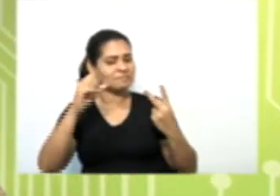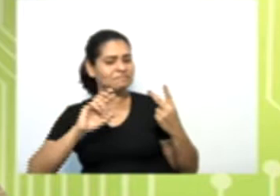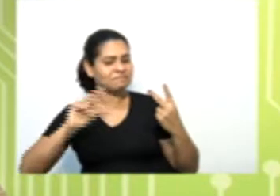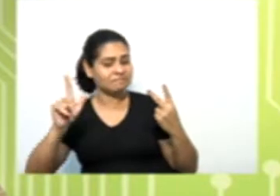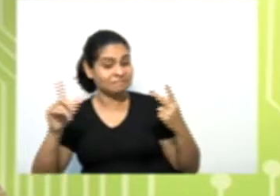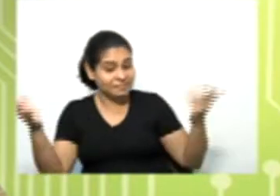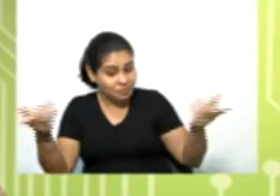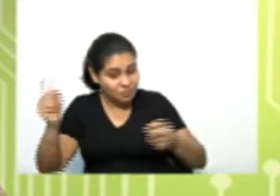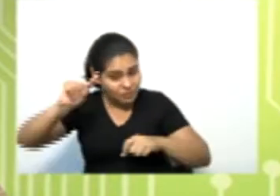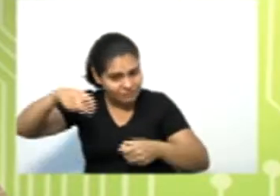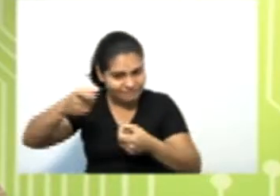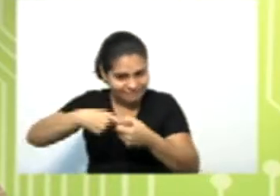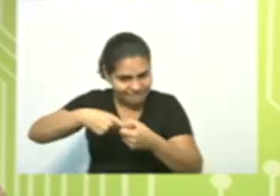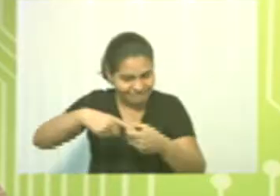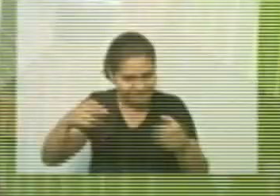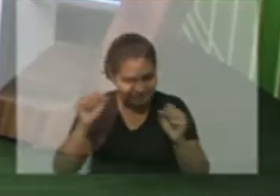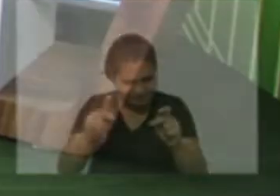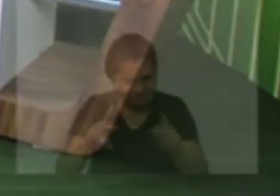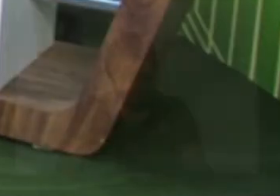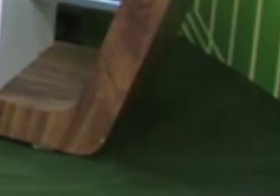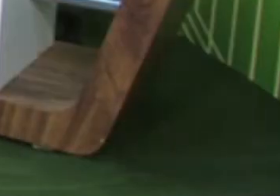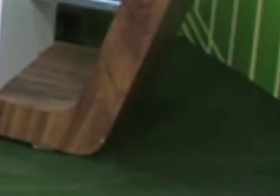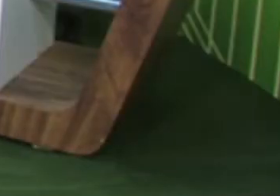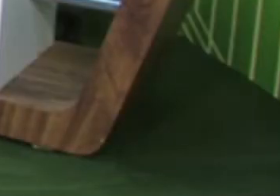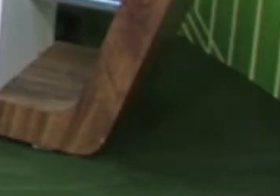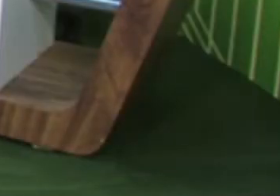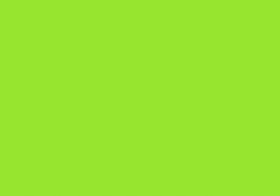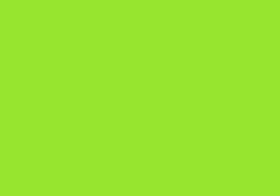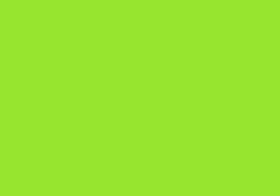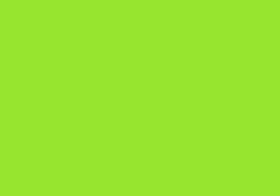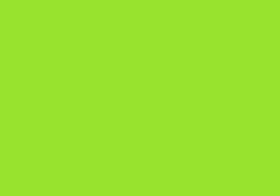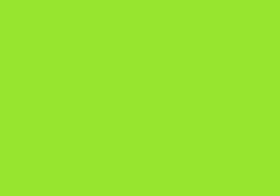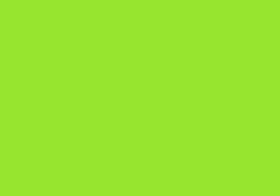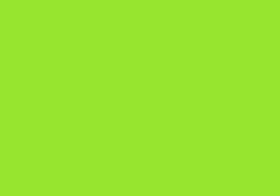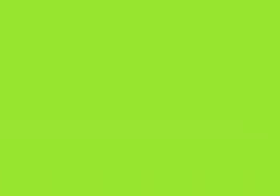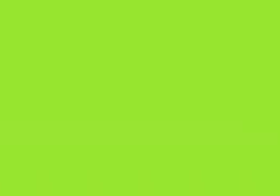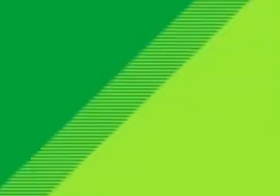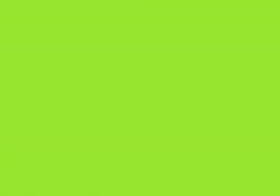já nós voltamos, ok? Até mais, gente.